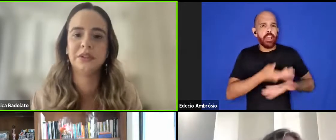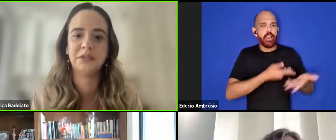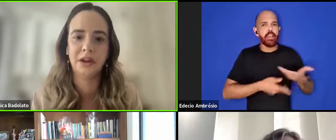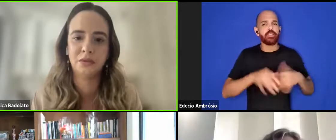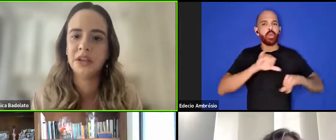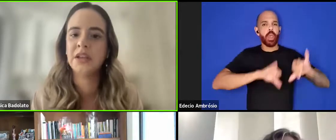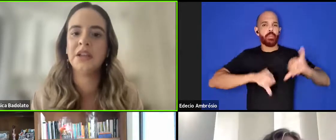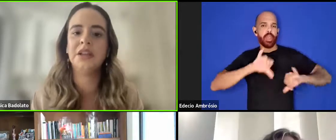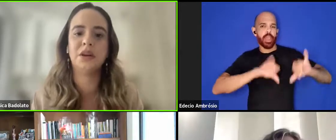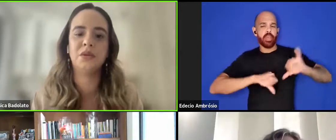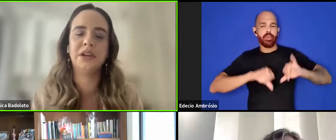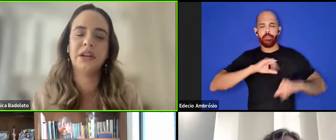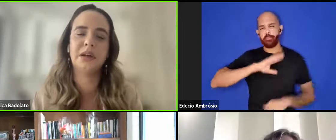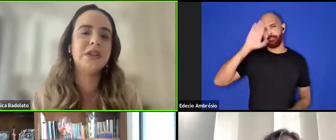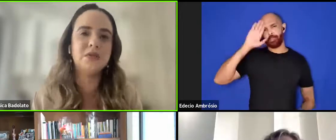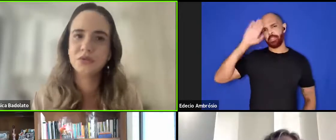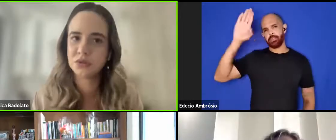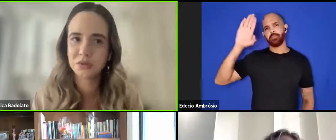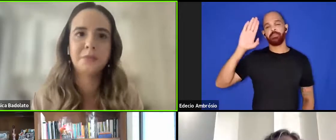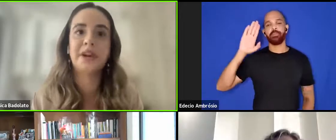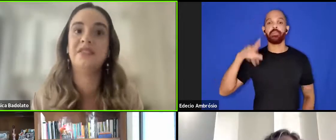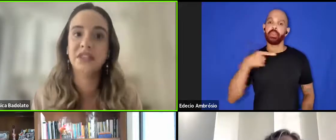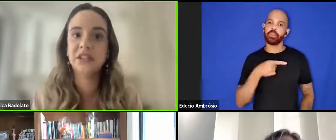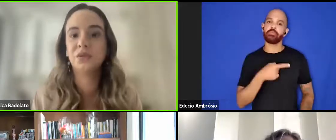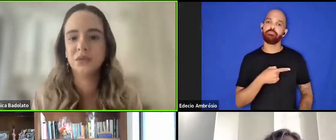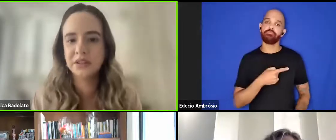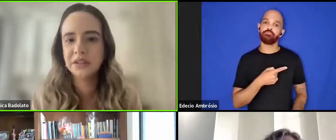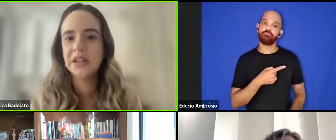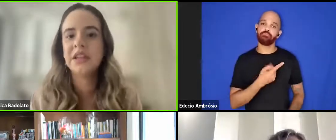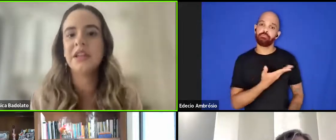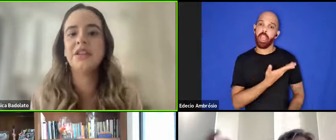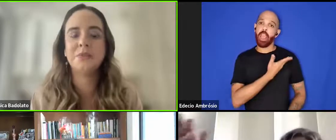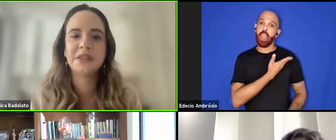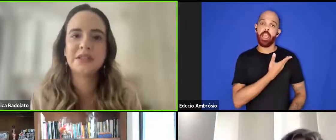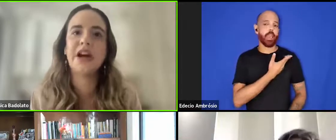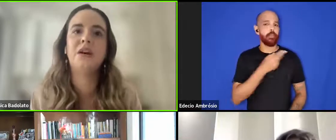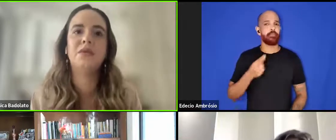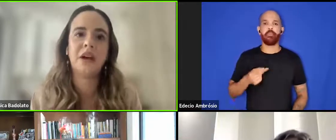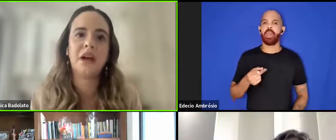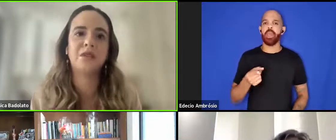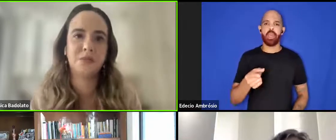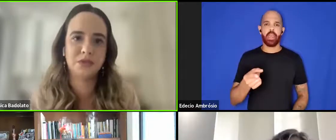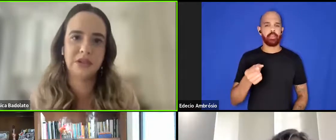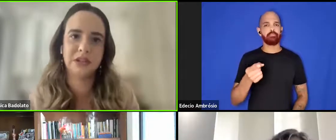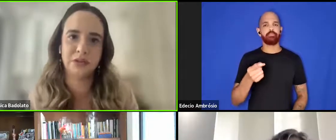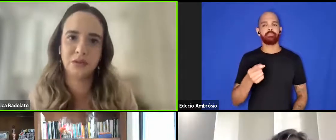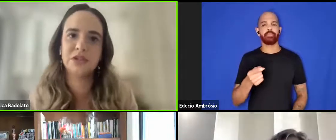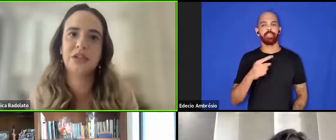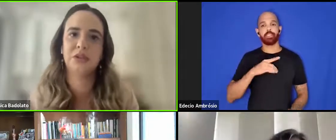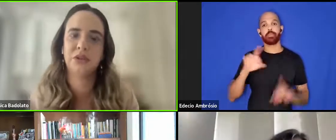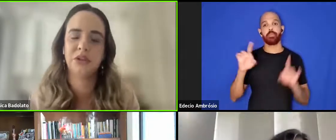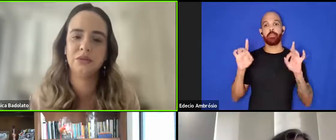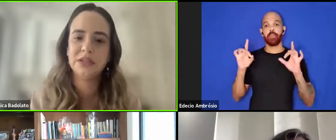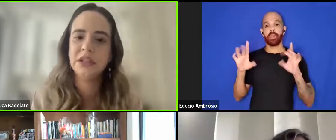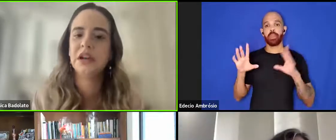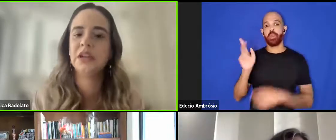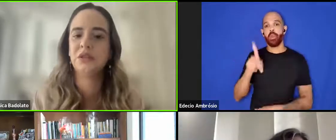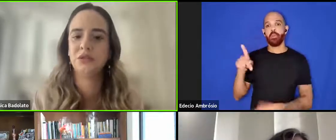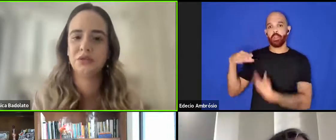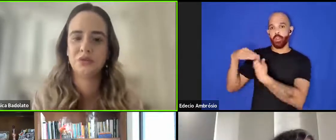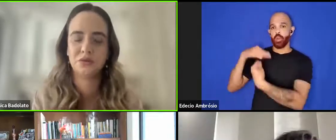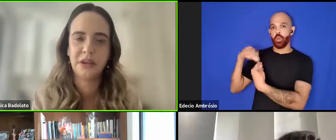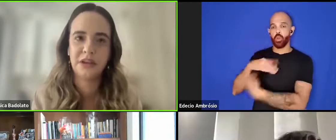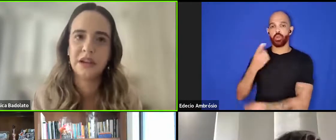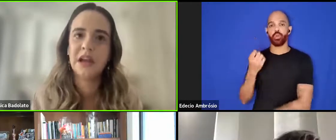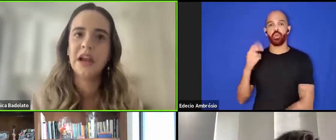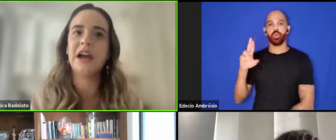laboratório é fundamental. Então, eu criei amigos para a vida toda, em especial aos meus orientadores, né, a doutora Luzia e